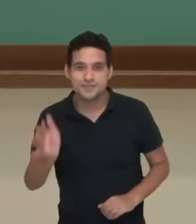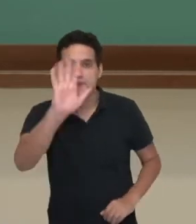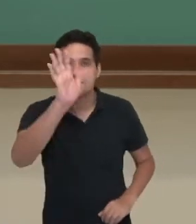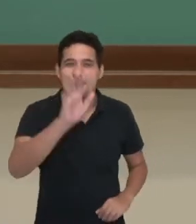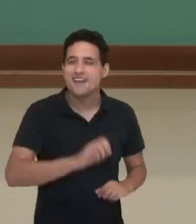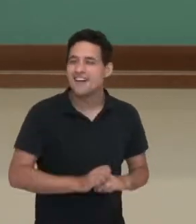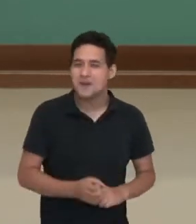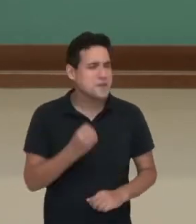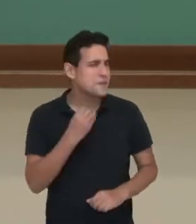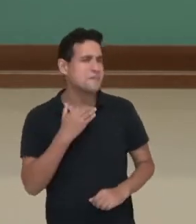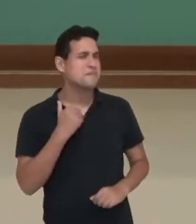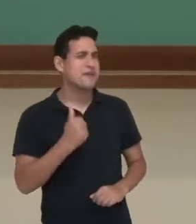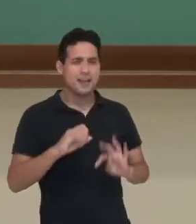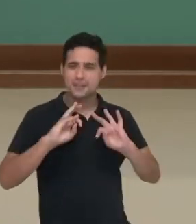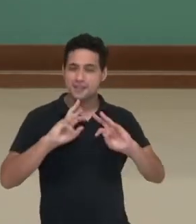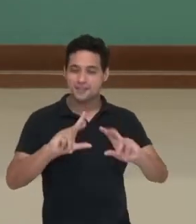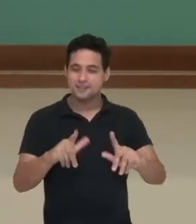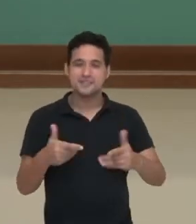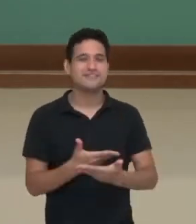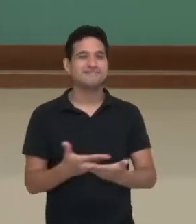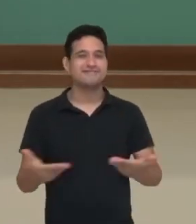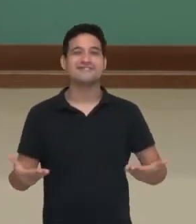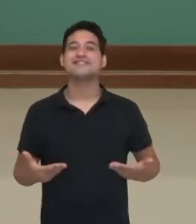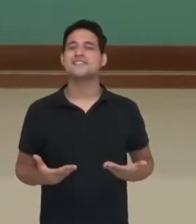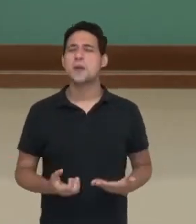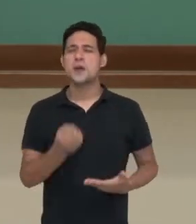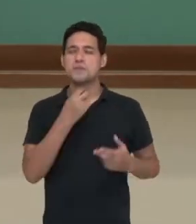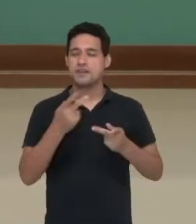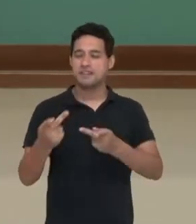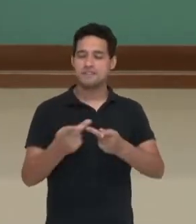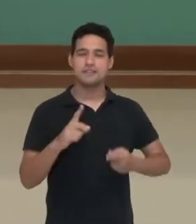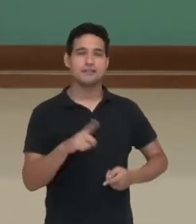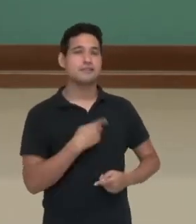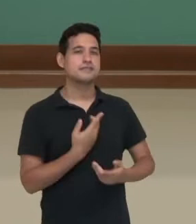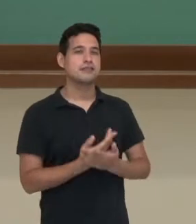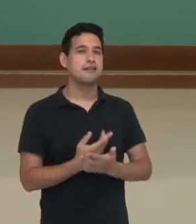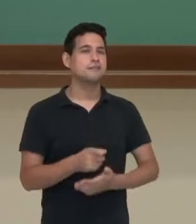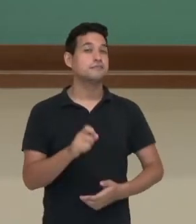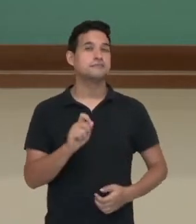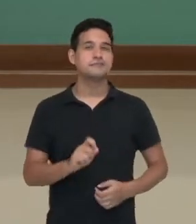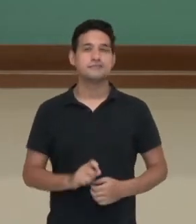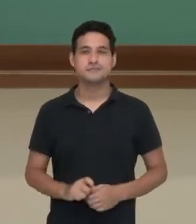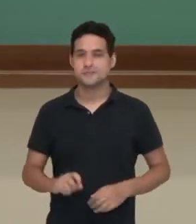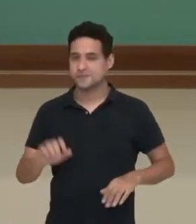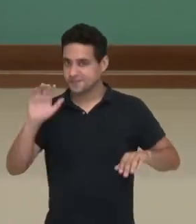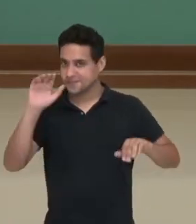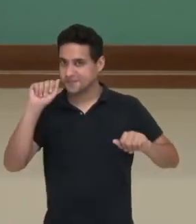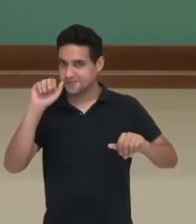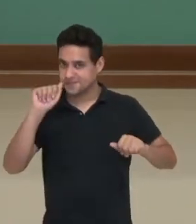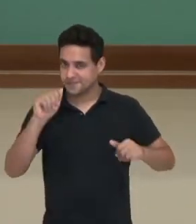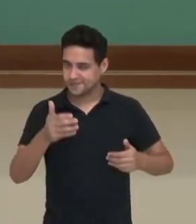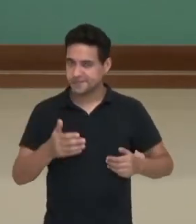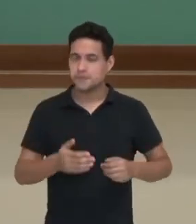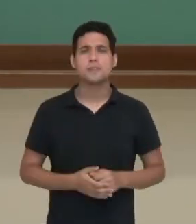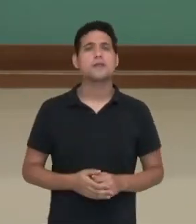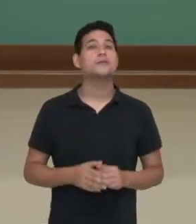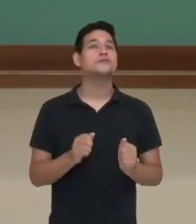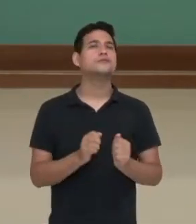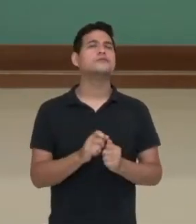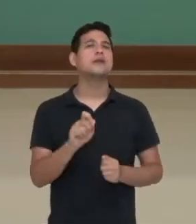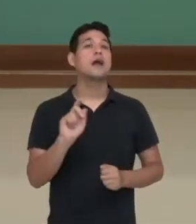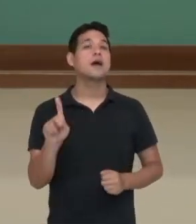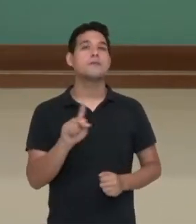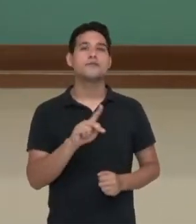¿qué tal, chicos y chicas? Sean bienvenidos a nuestra clase de língua espanhola. Aqui com